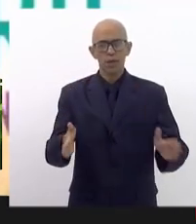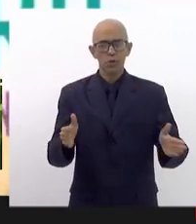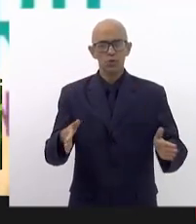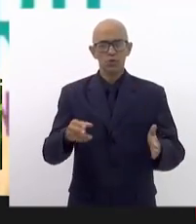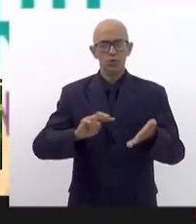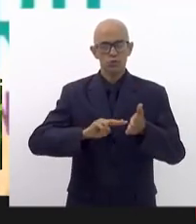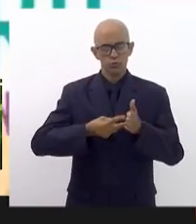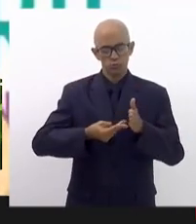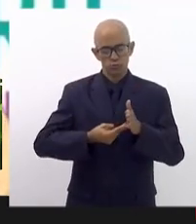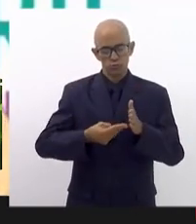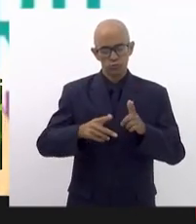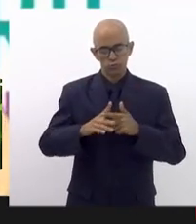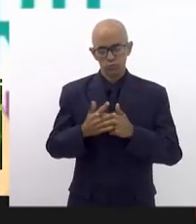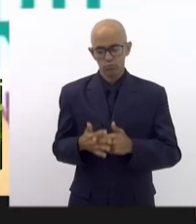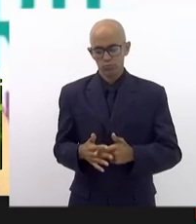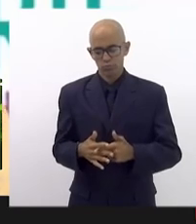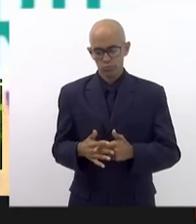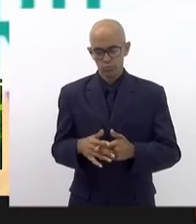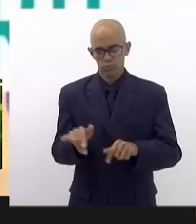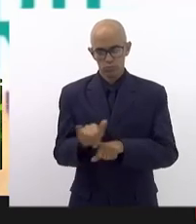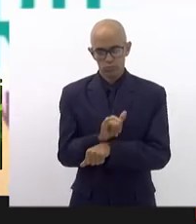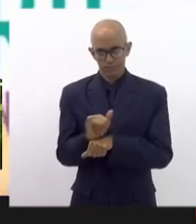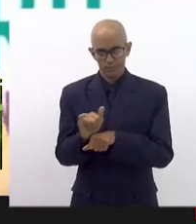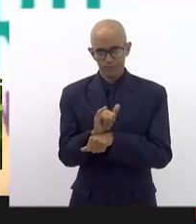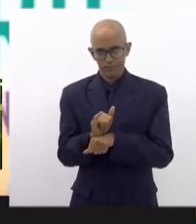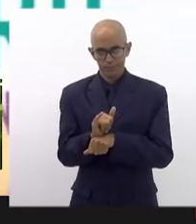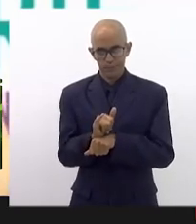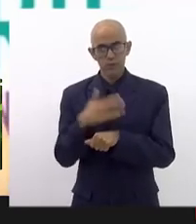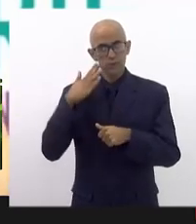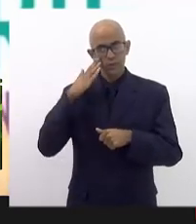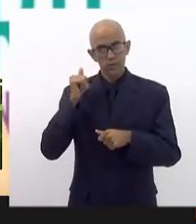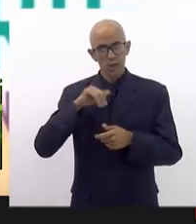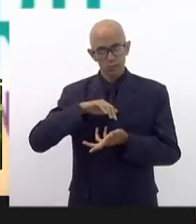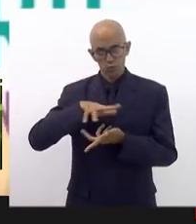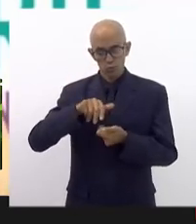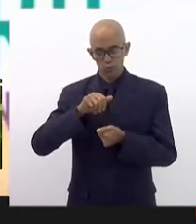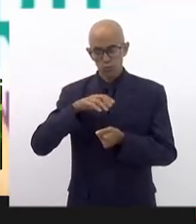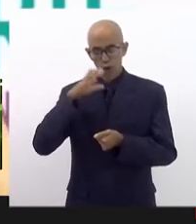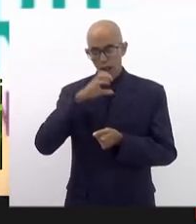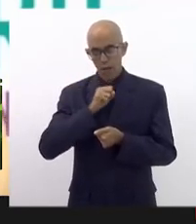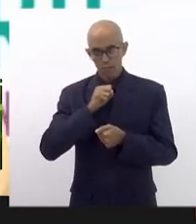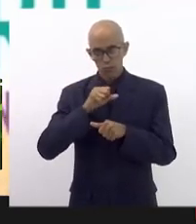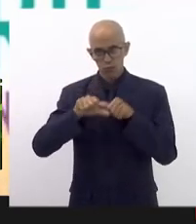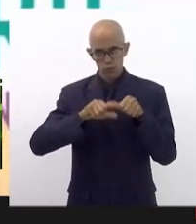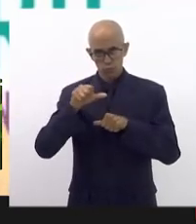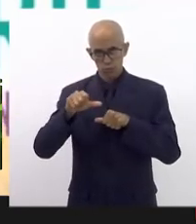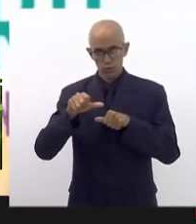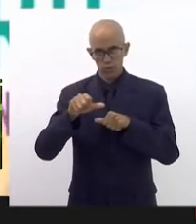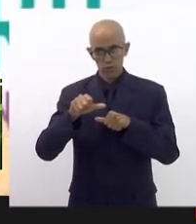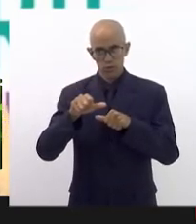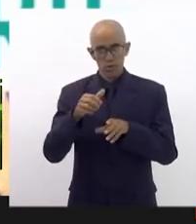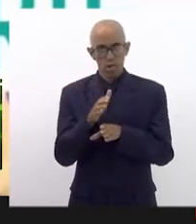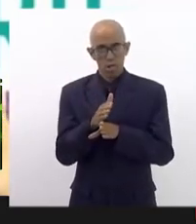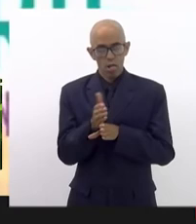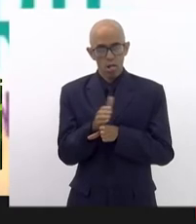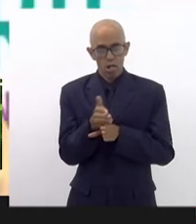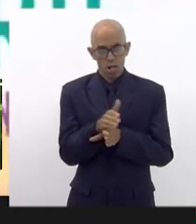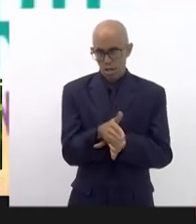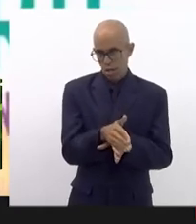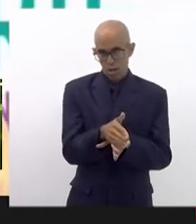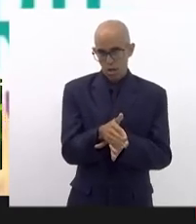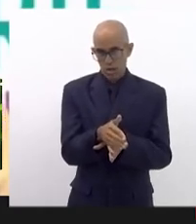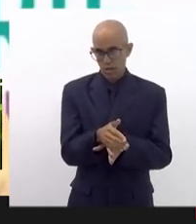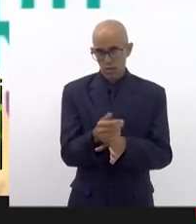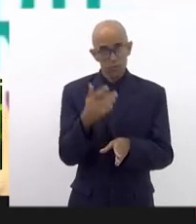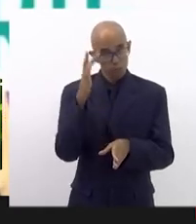dessas estratégias. A gente sabe que num mundo tão rápido, complexo, vulnerável, incerto e etc.